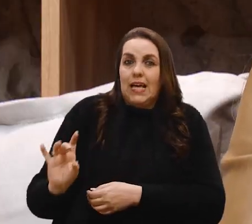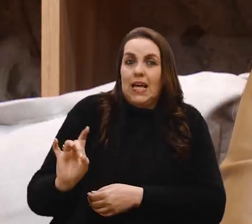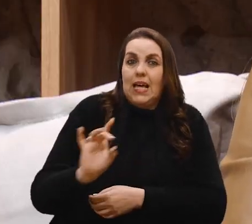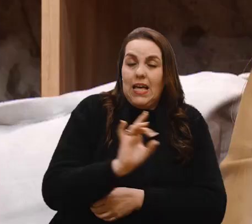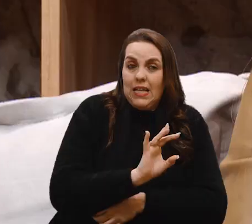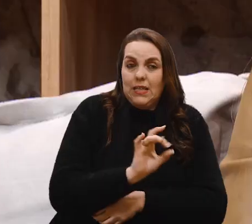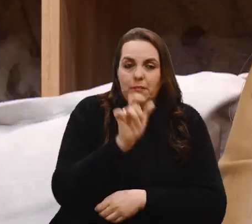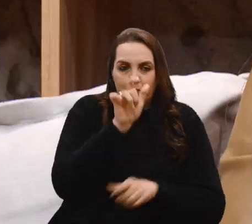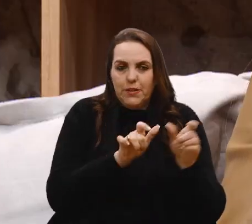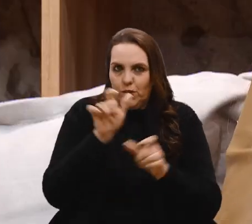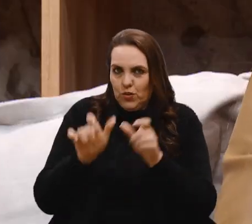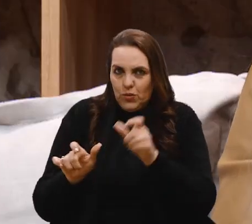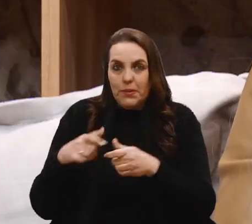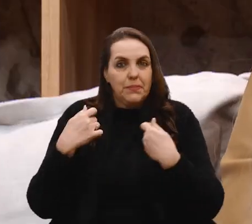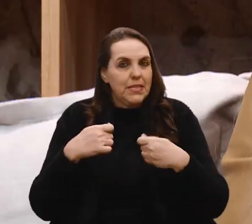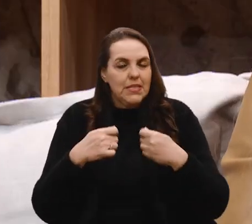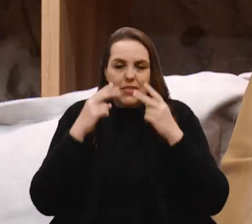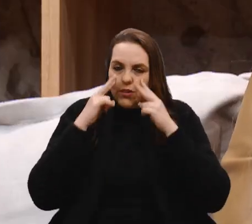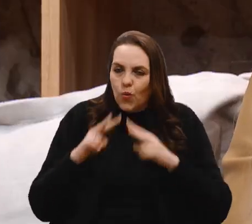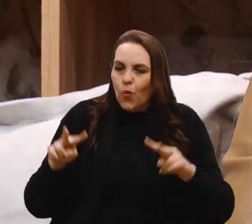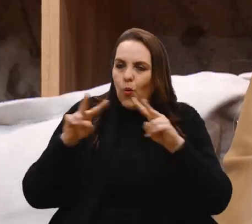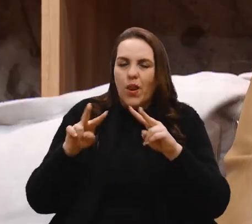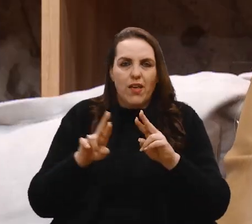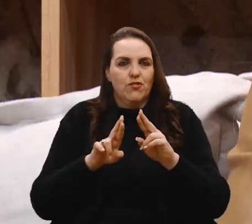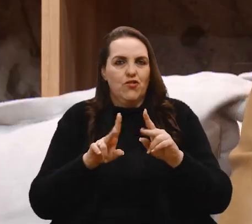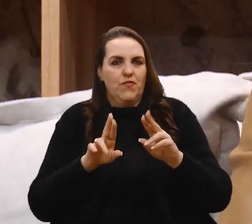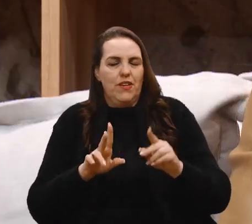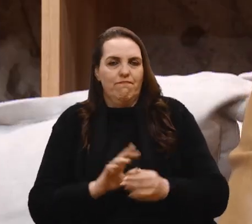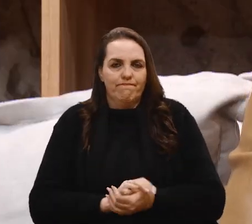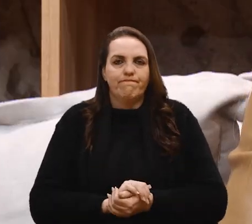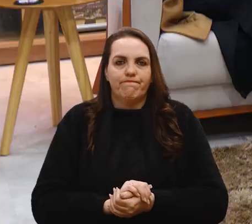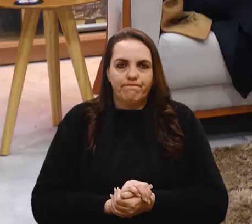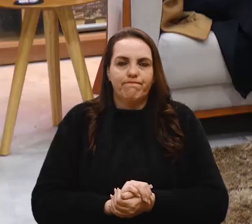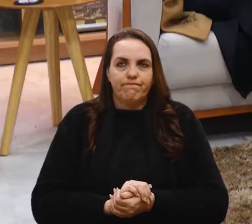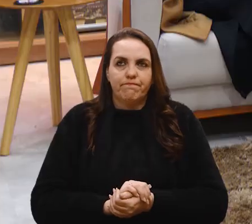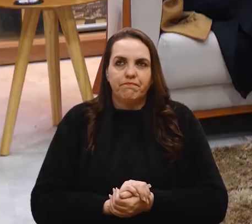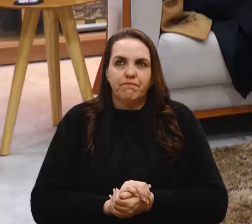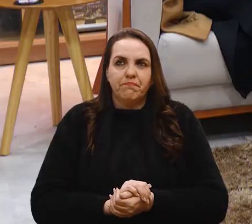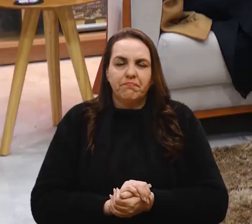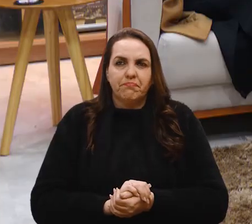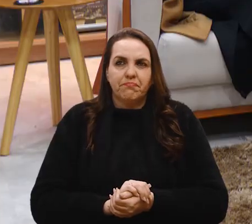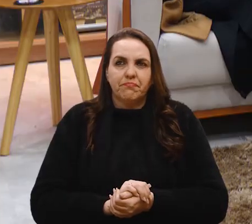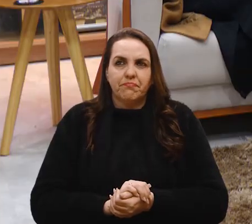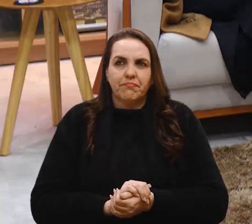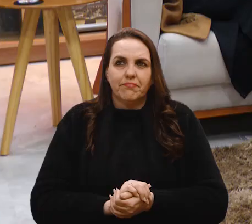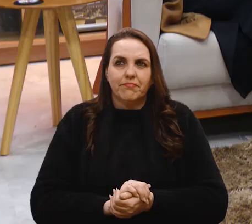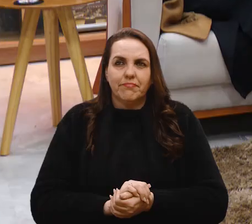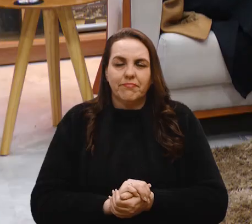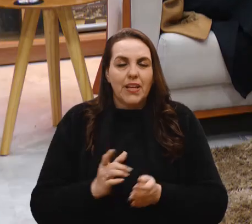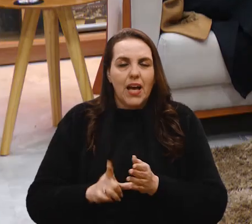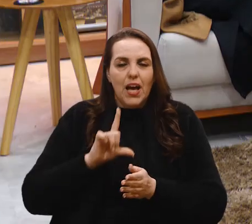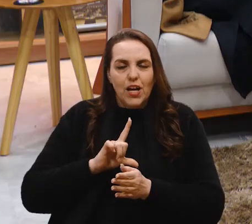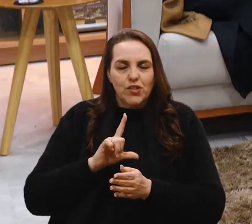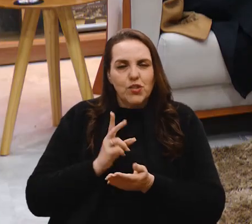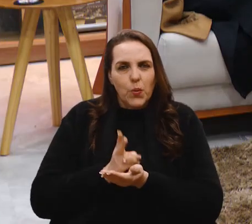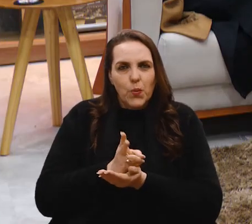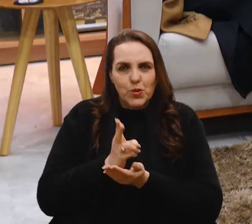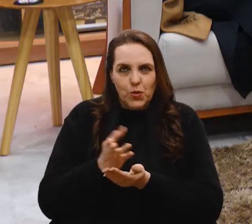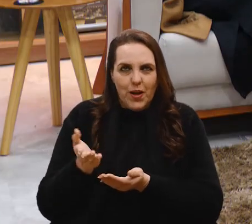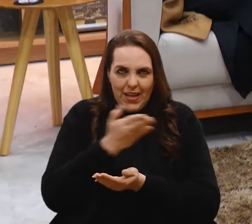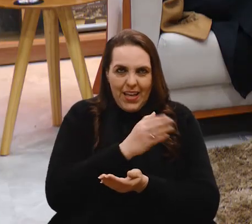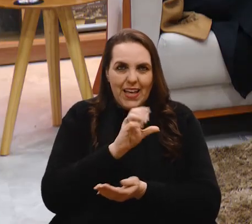portador precisa de um olhar diferenciado, né? Fábio, antes de eu seguir pela Camila, mas eu queria